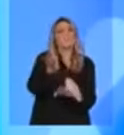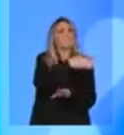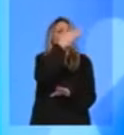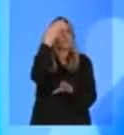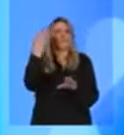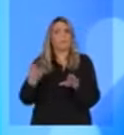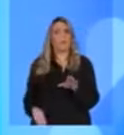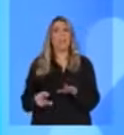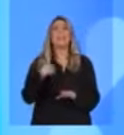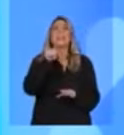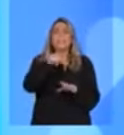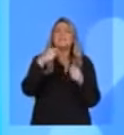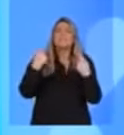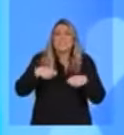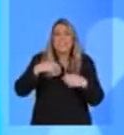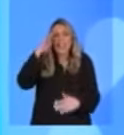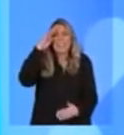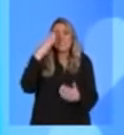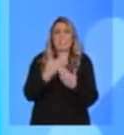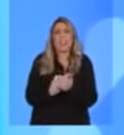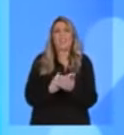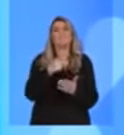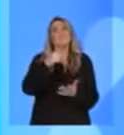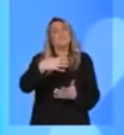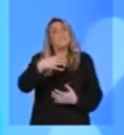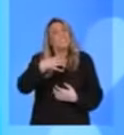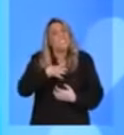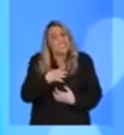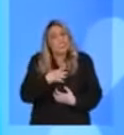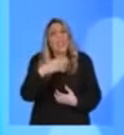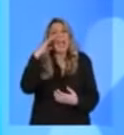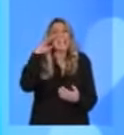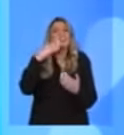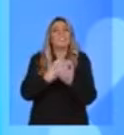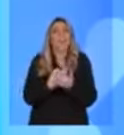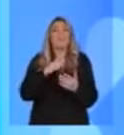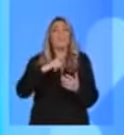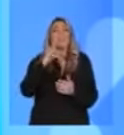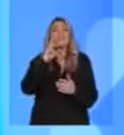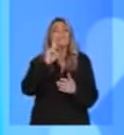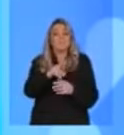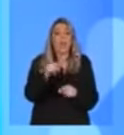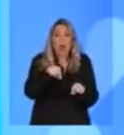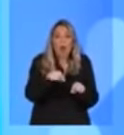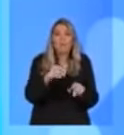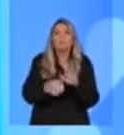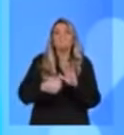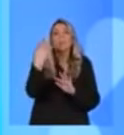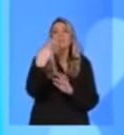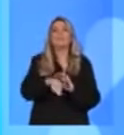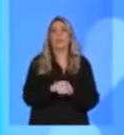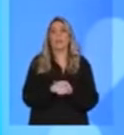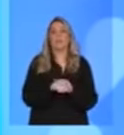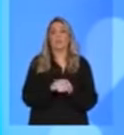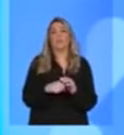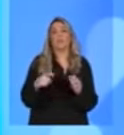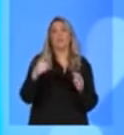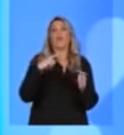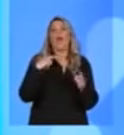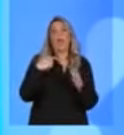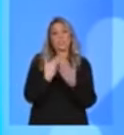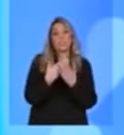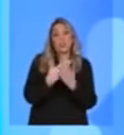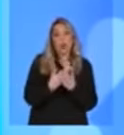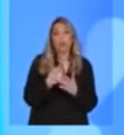dúvida ensino integral tem que acreditar tem que est no coração tem que ver os resultados como nós tivemos agora no Ideb onde as escolas de tempo